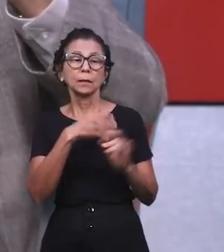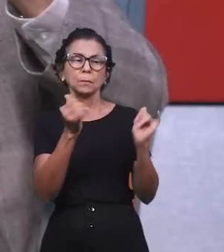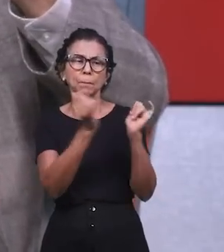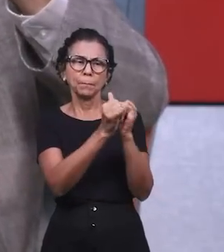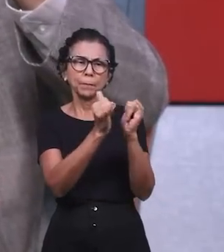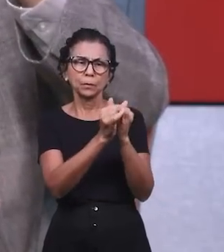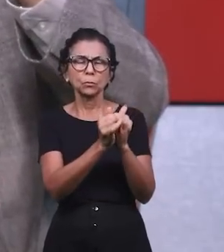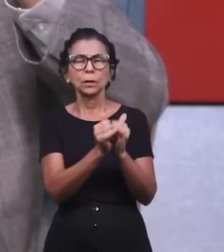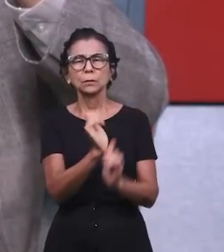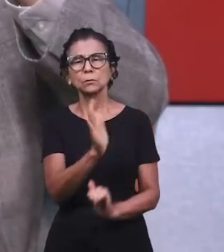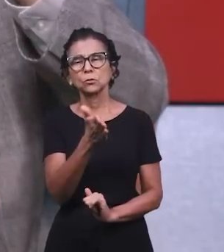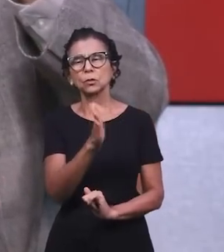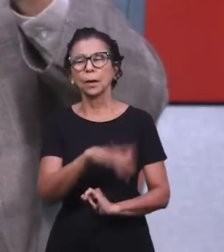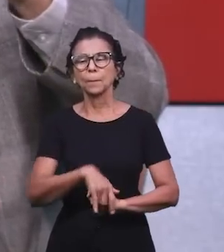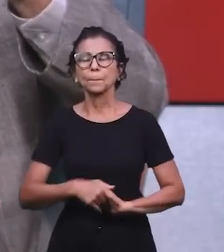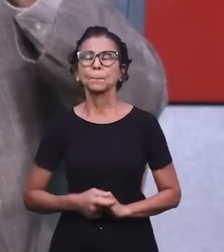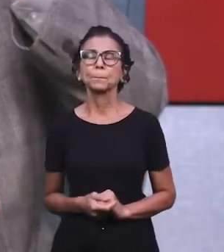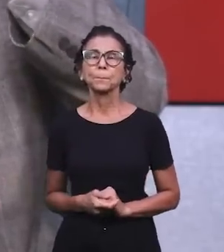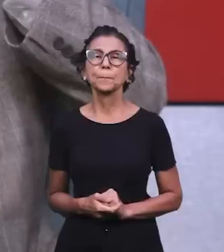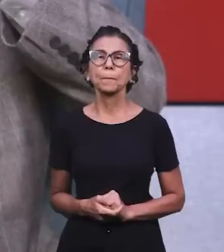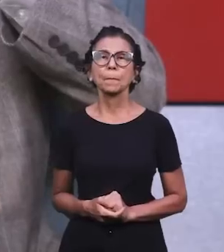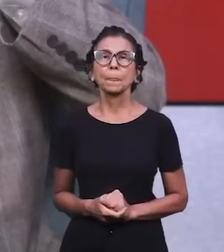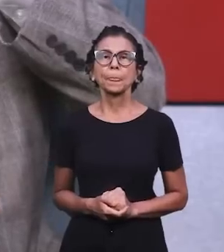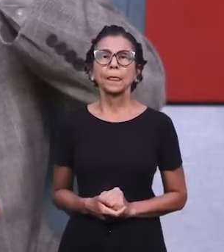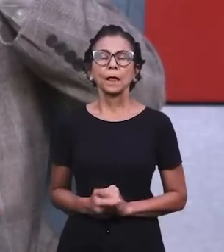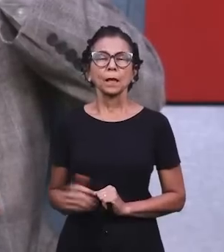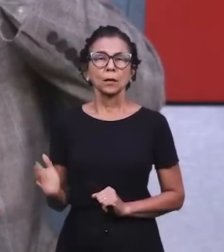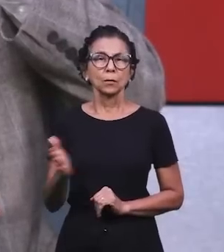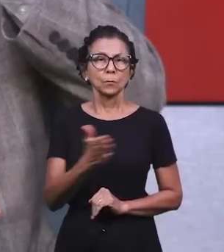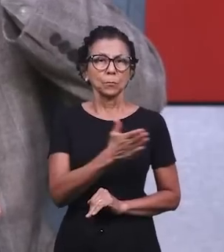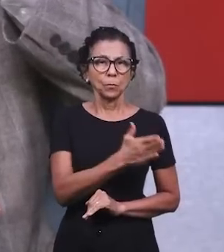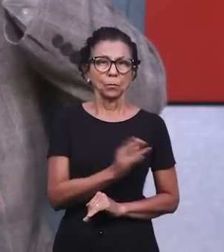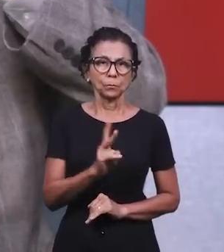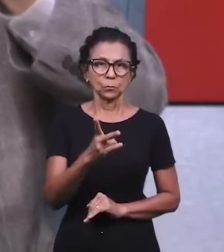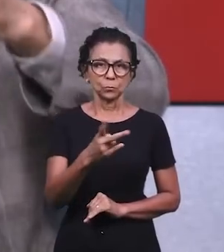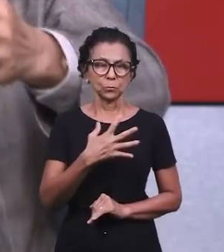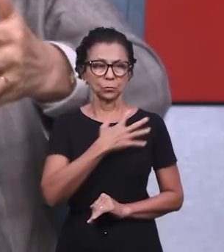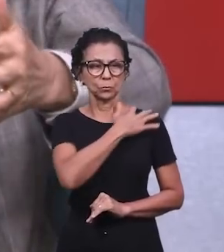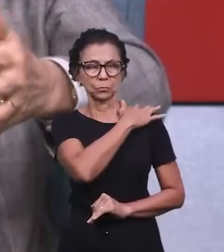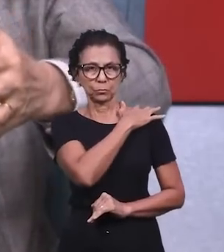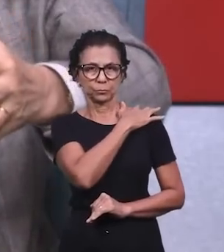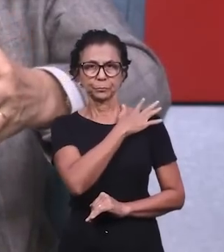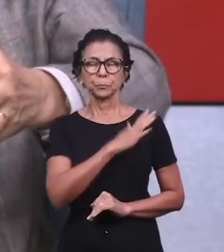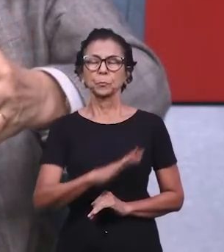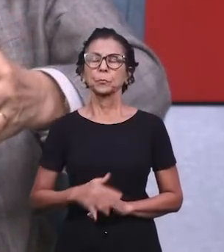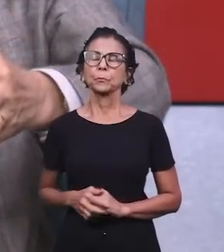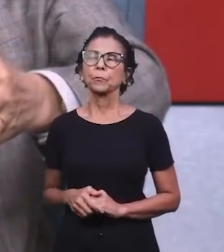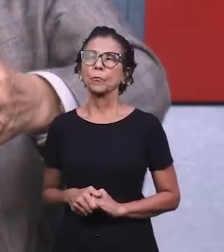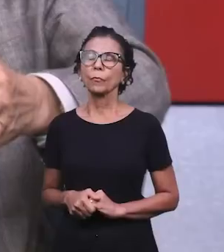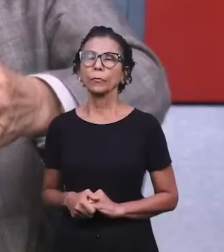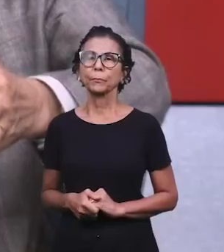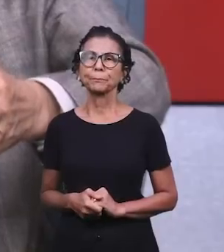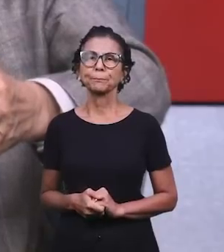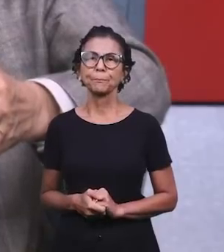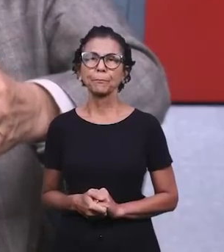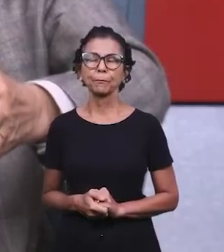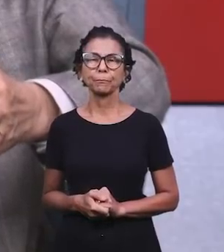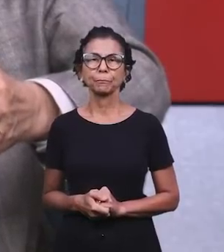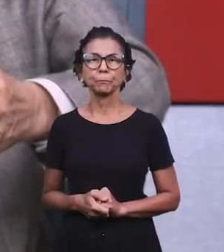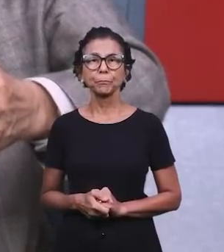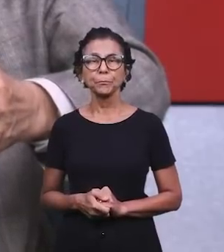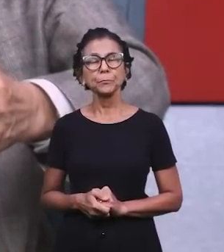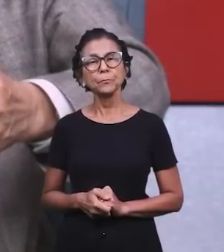com relação, ele menciona aí sobre a fé? Porque a primeira operação,